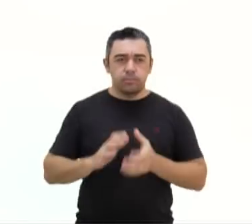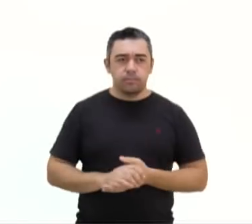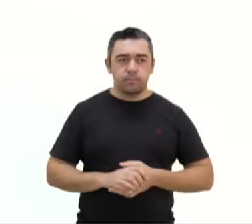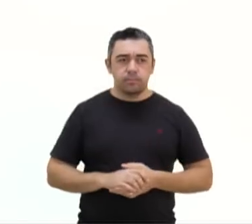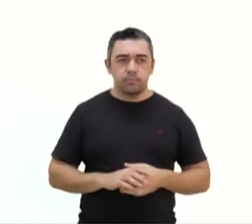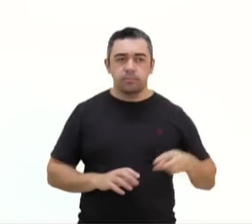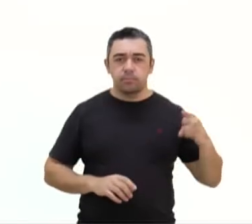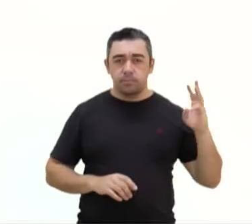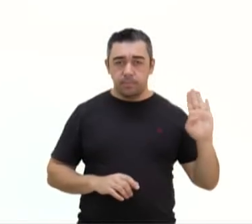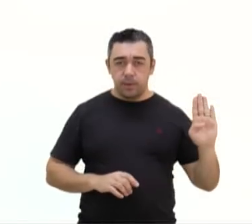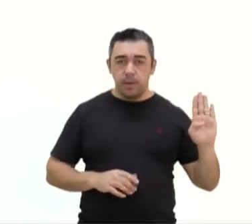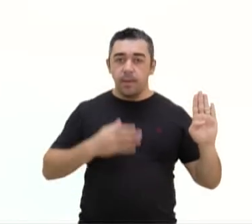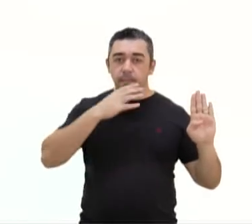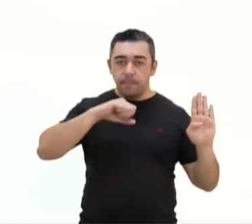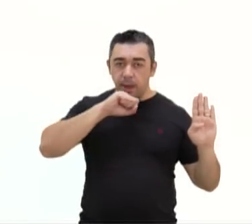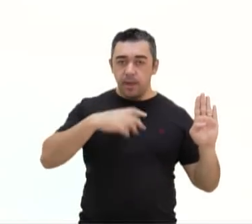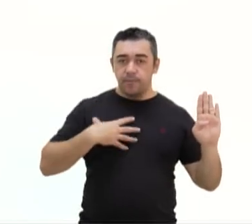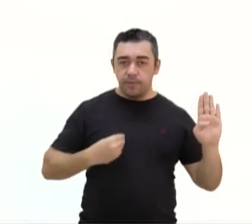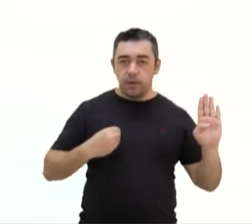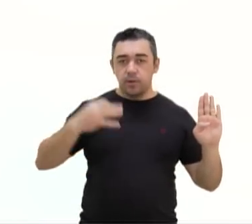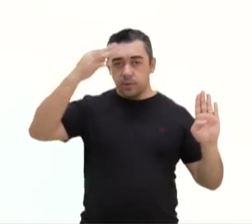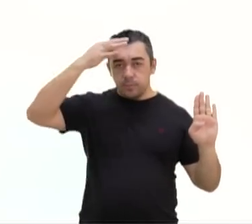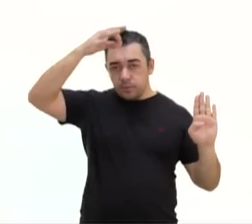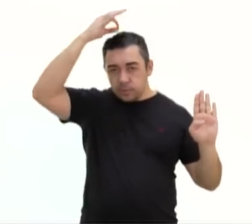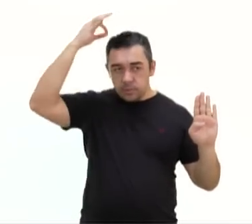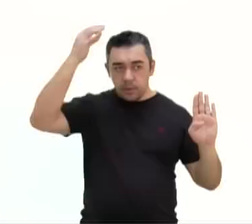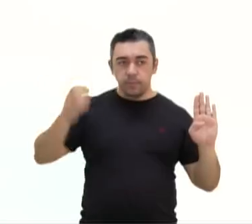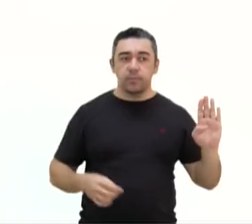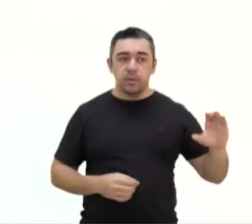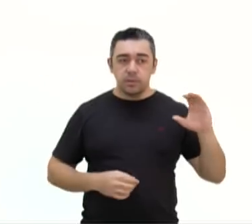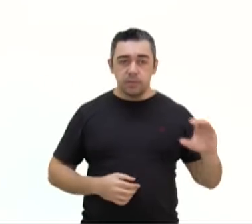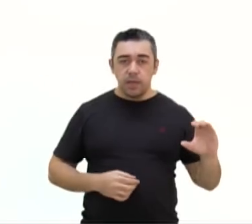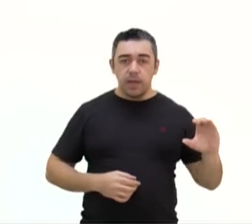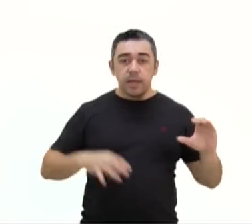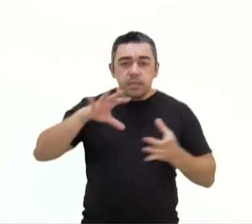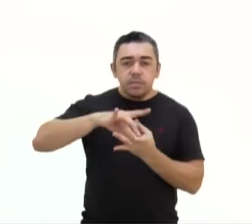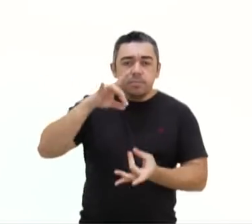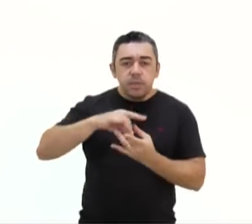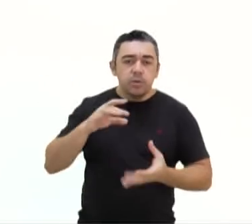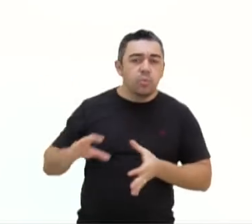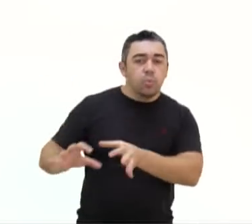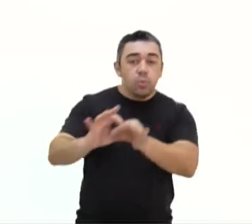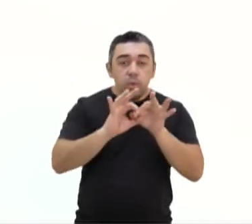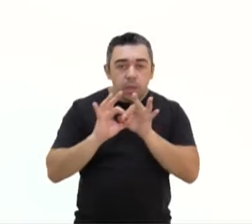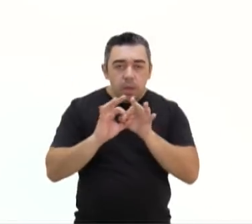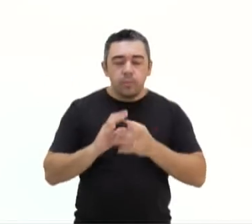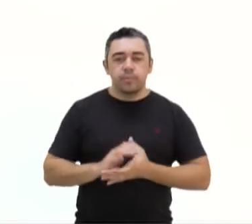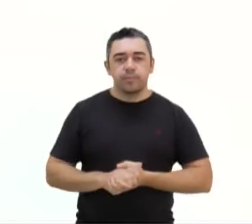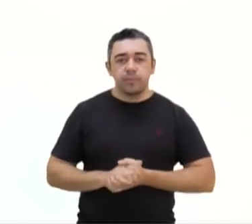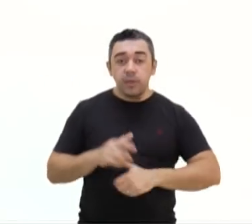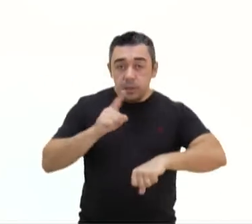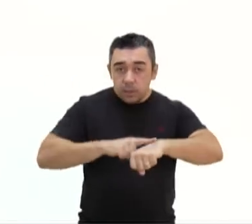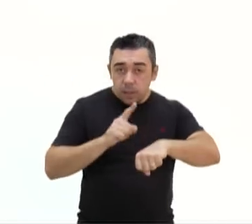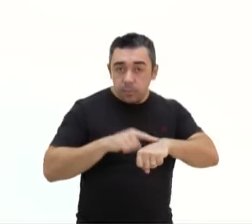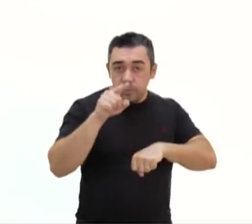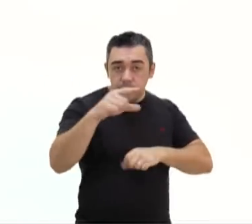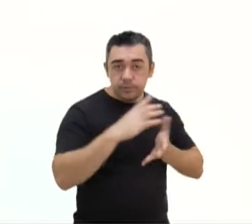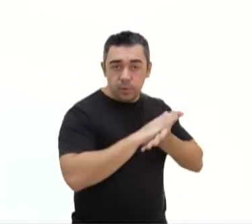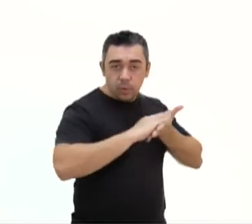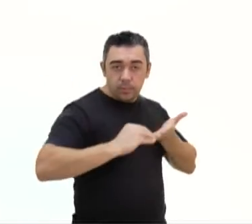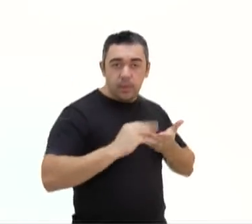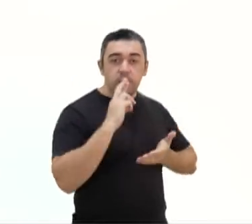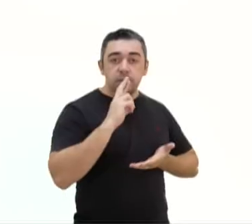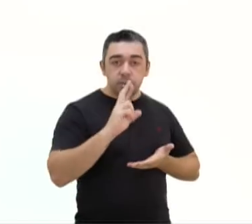e Espírito Santo. Letra C, o Espírito que nos une. Nós vamos dar um tempo para você copiar. Novamente, escolha